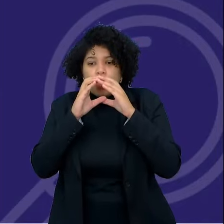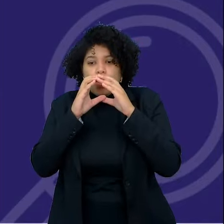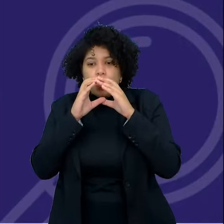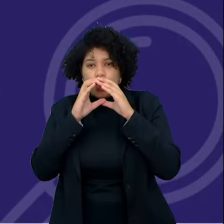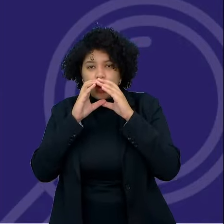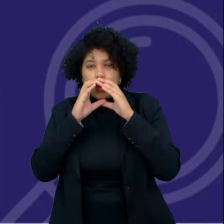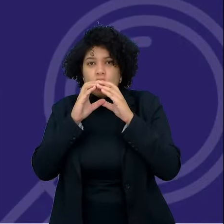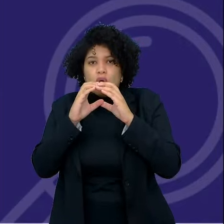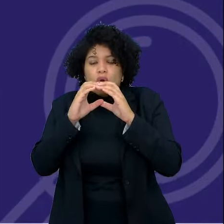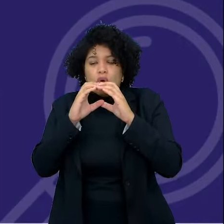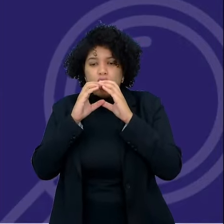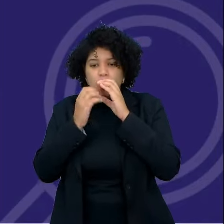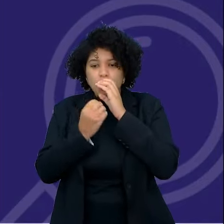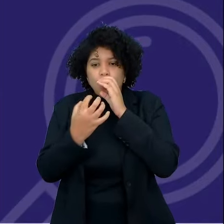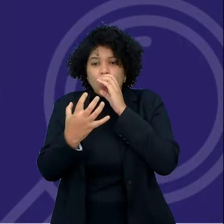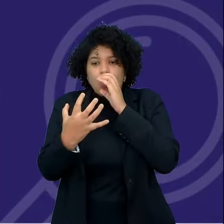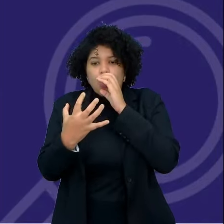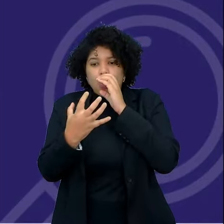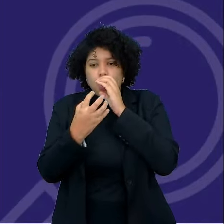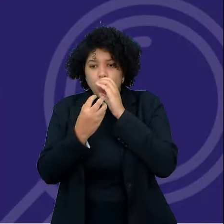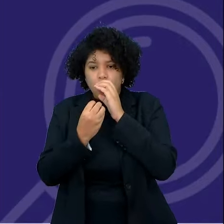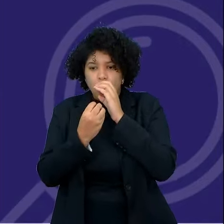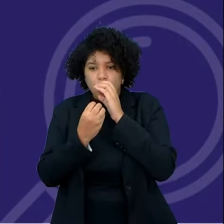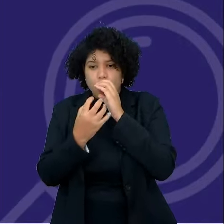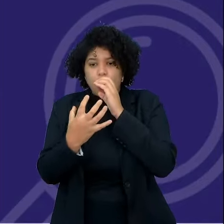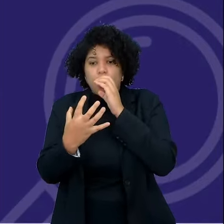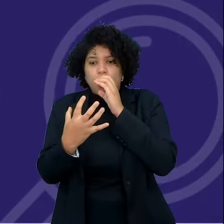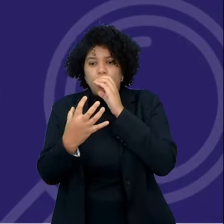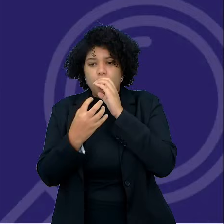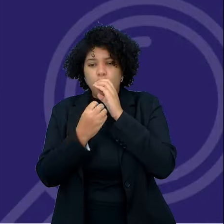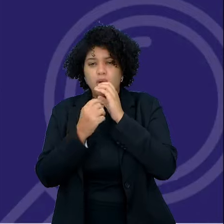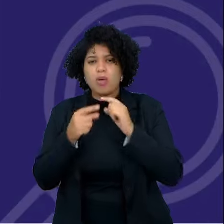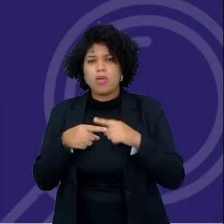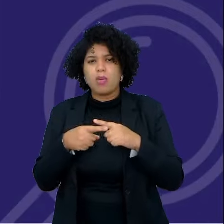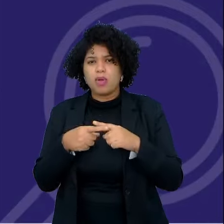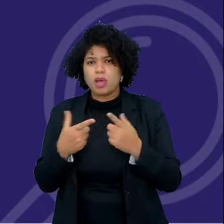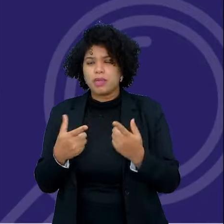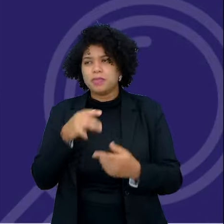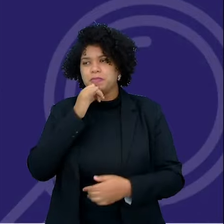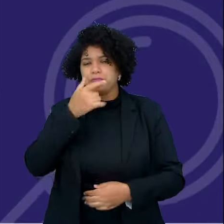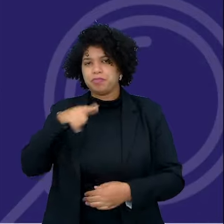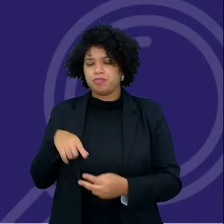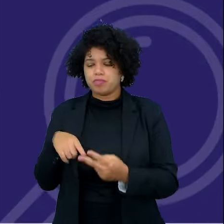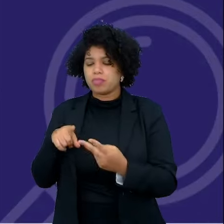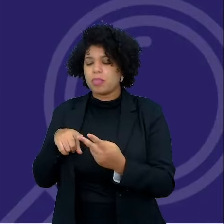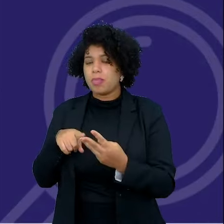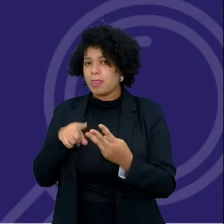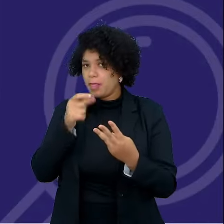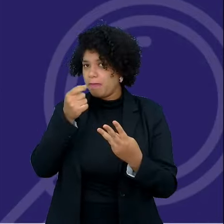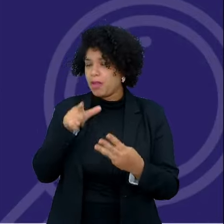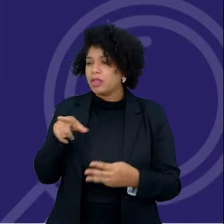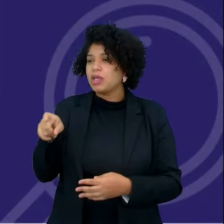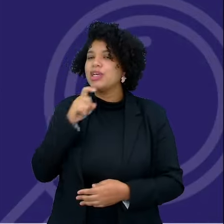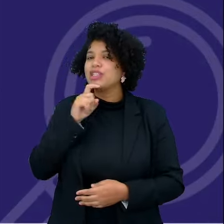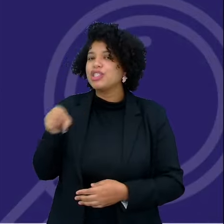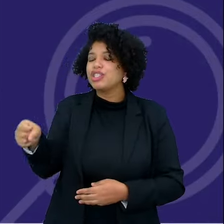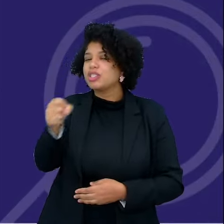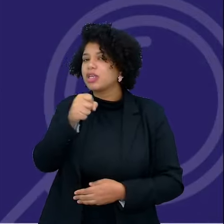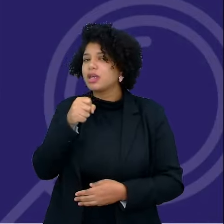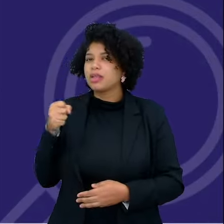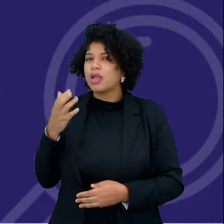coisa. Por que eu vou colocar o alimento na geladeira? O que isso vai fazer? Que esse exercício já